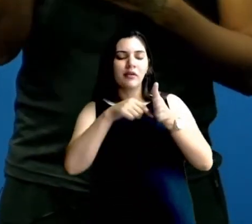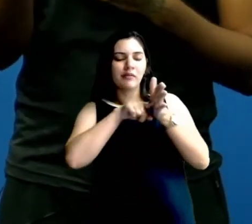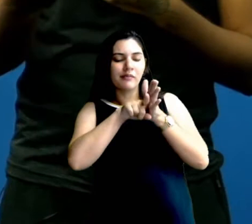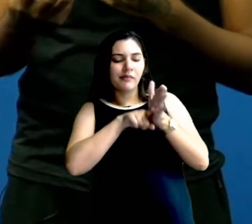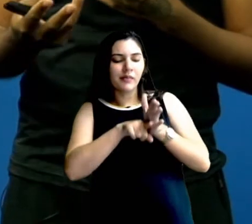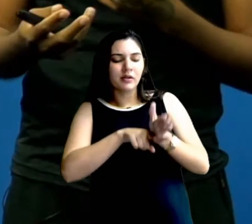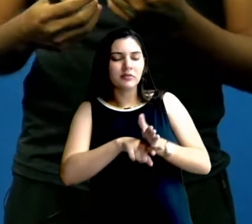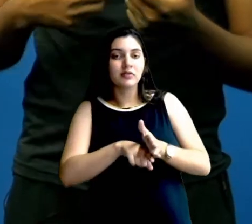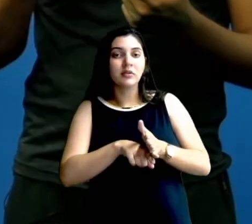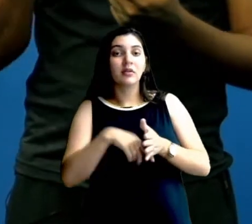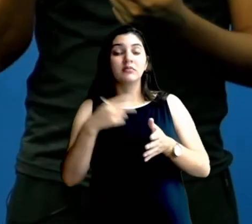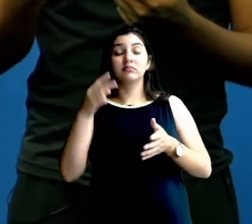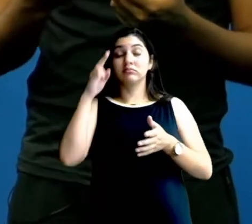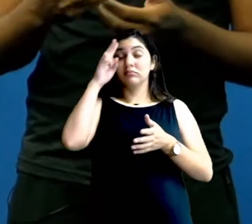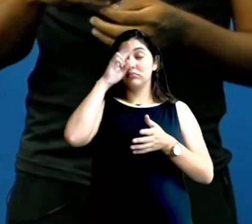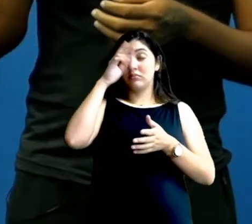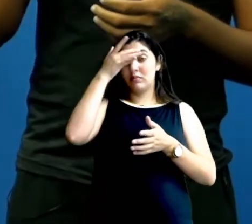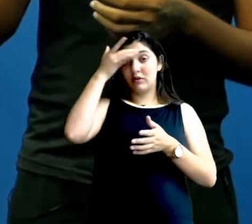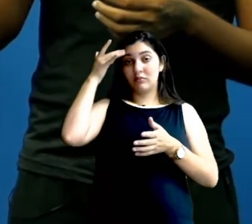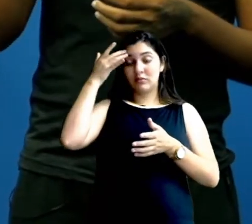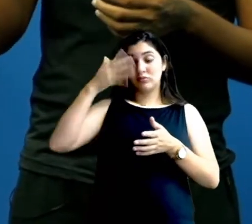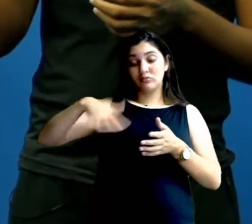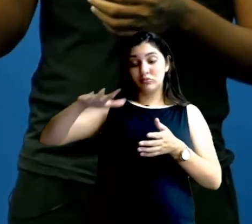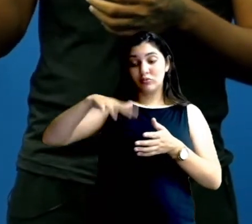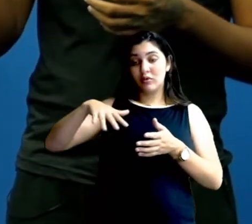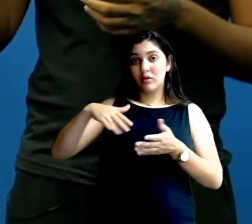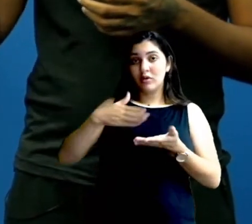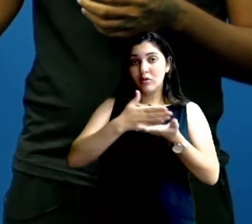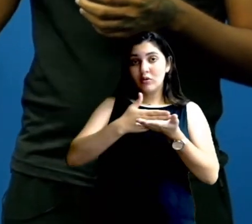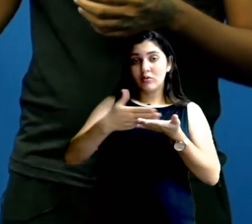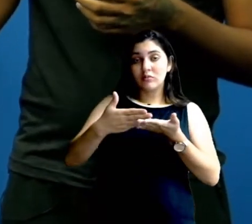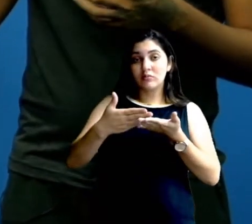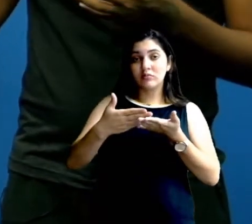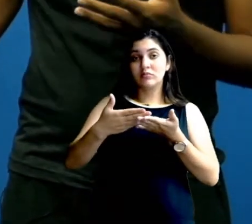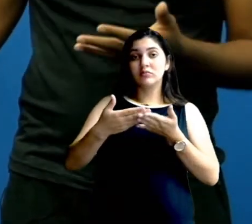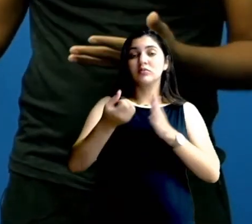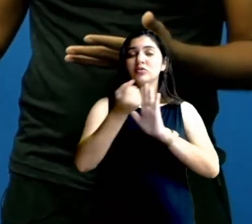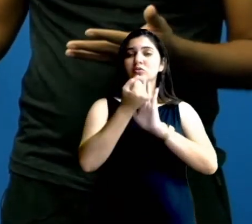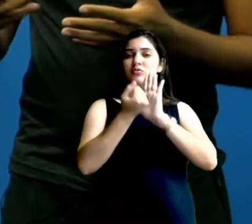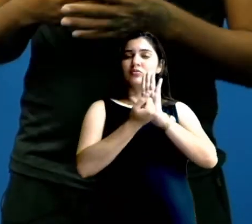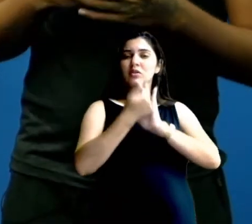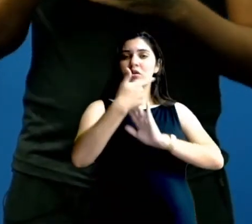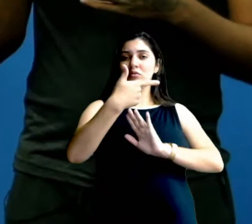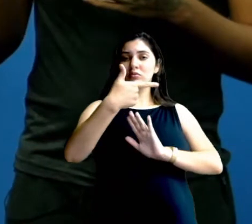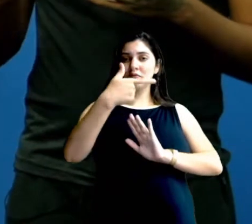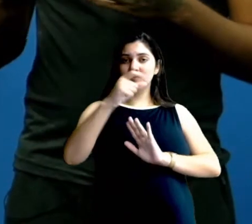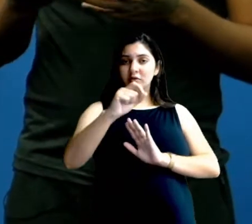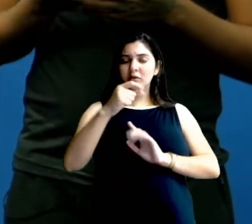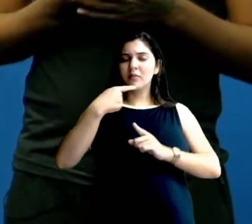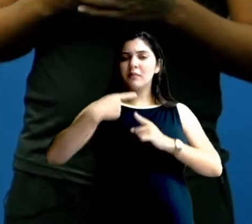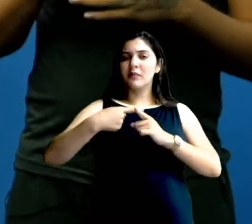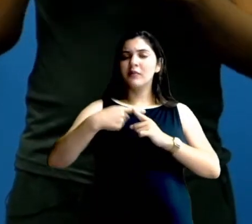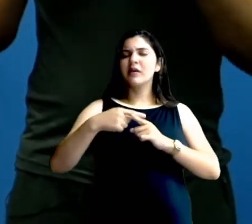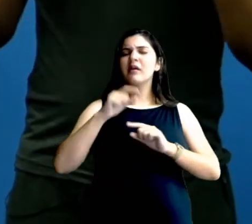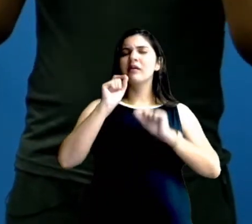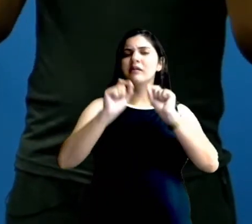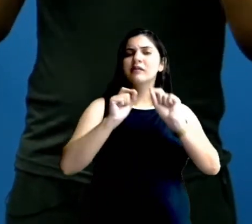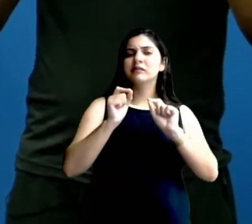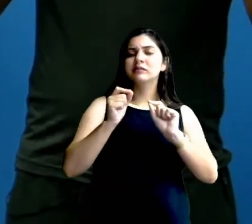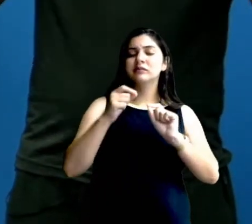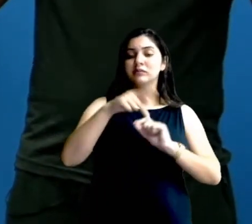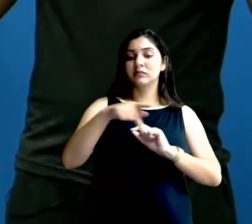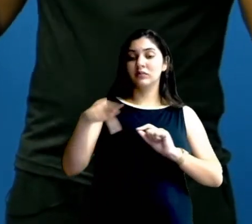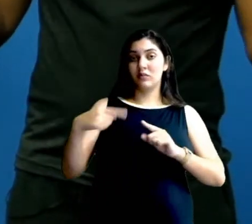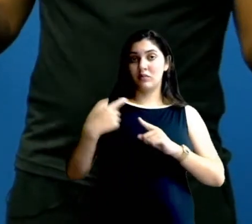passou a ser pesquisada pelos historiadores e os e a partir do do fim do século 20 por quê que isso Professor